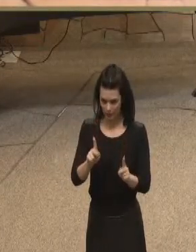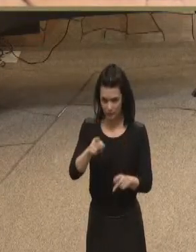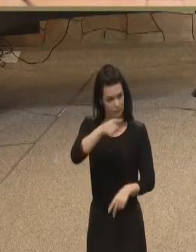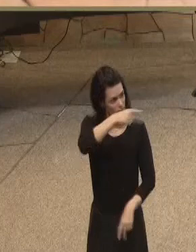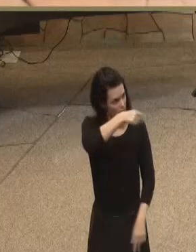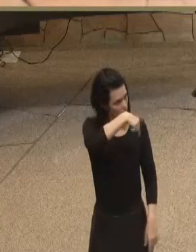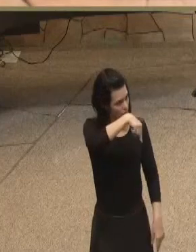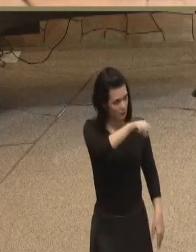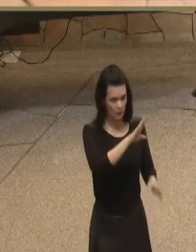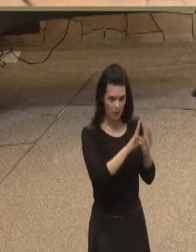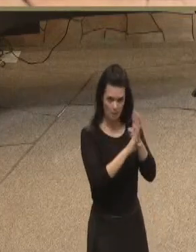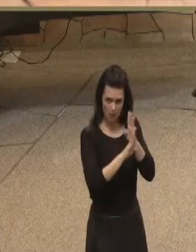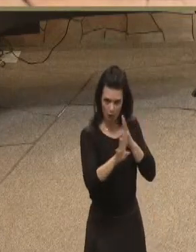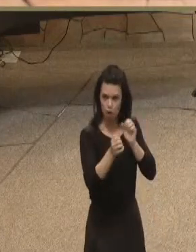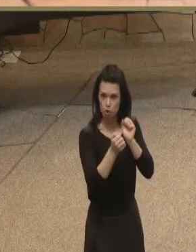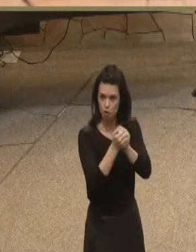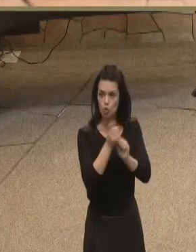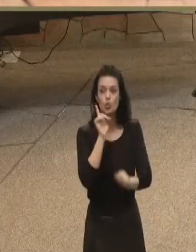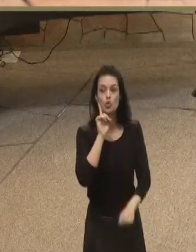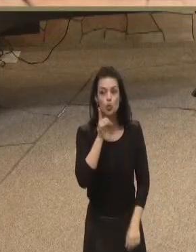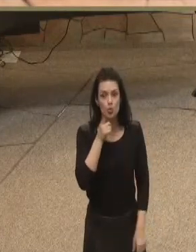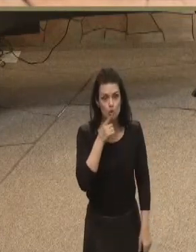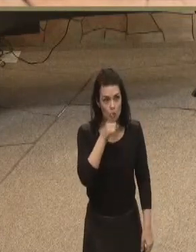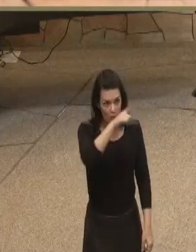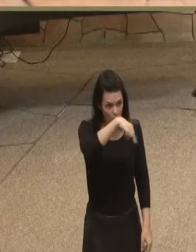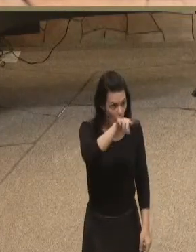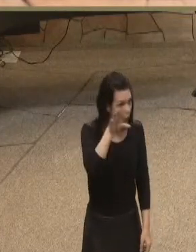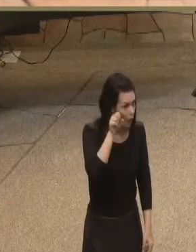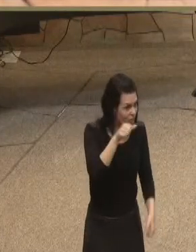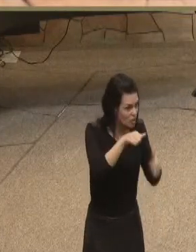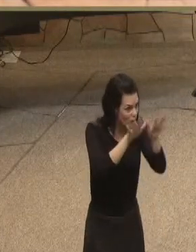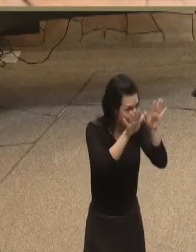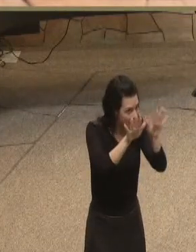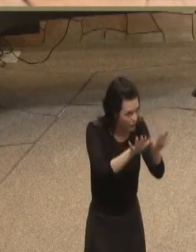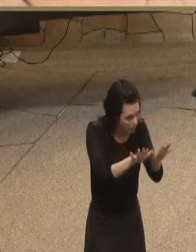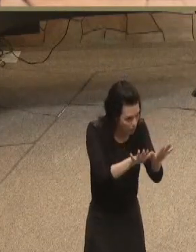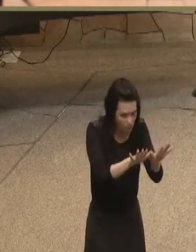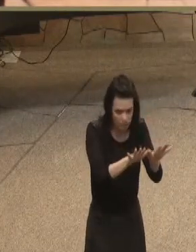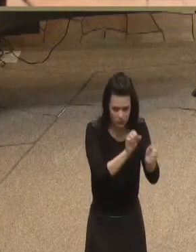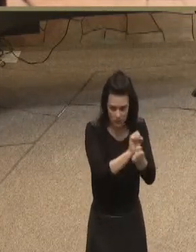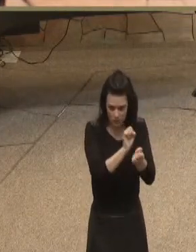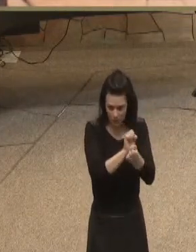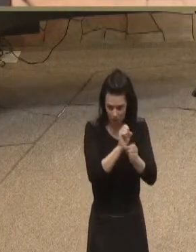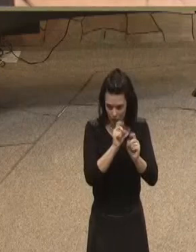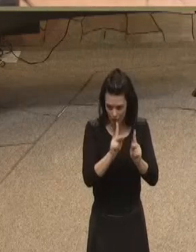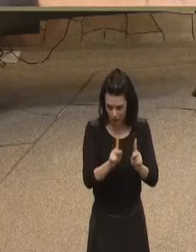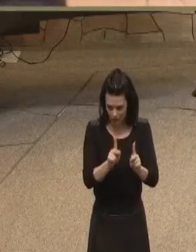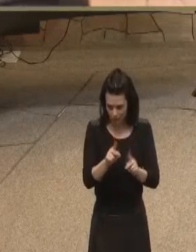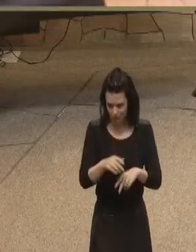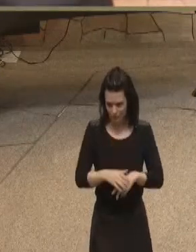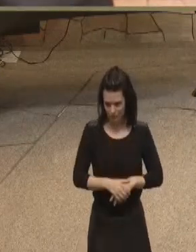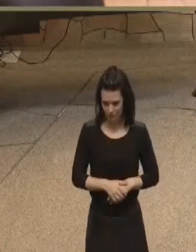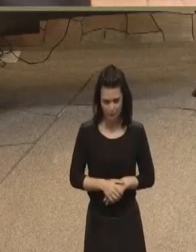por gentileza, todos os irmãos, aguardem a nossa saída. Pastor.